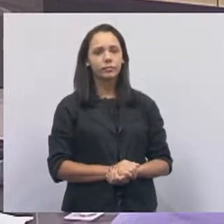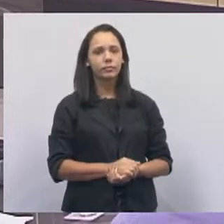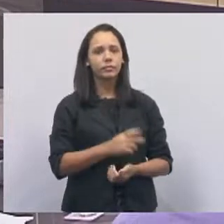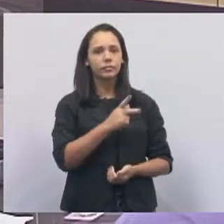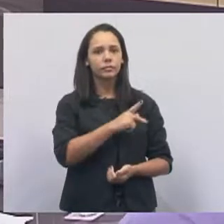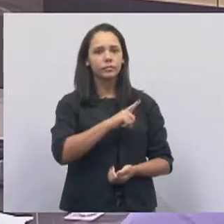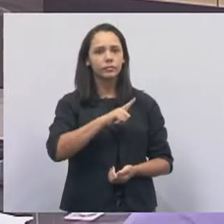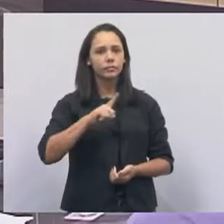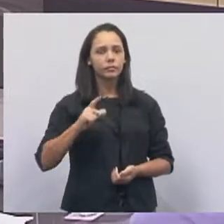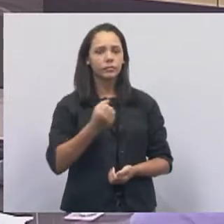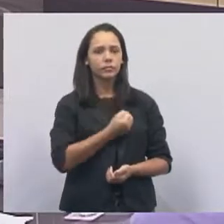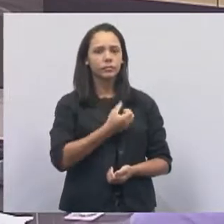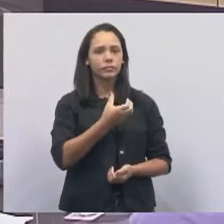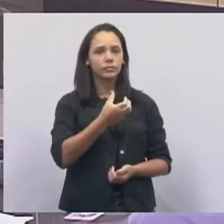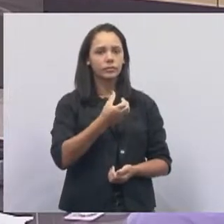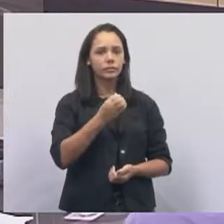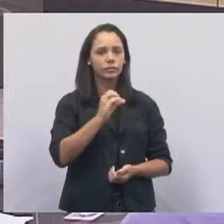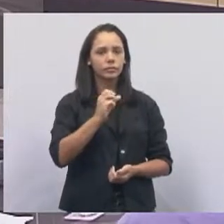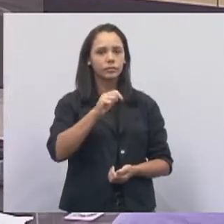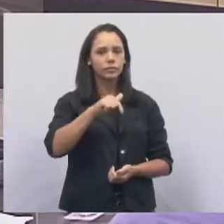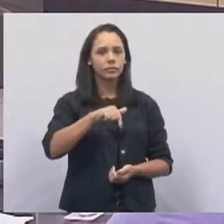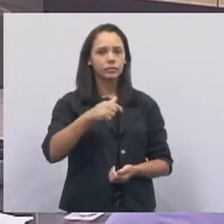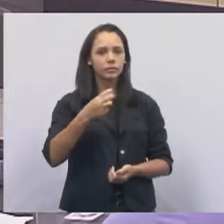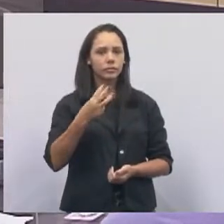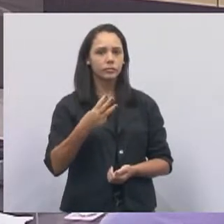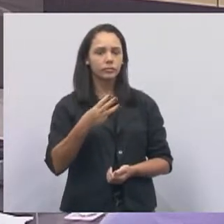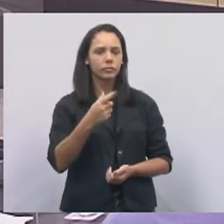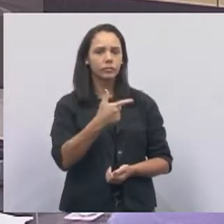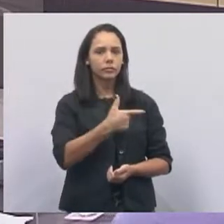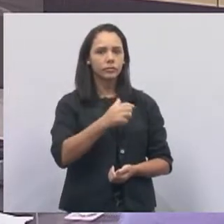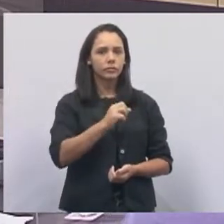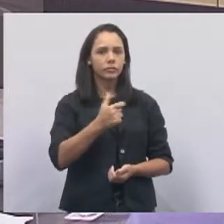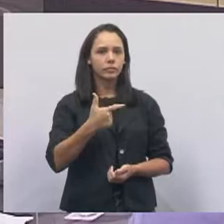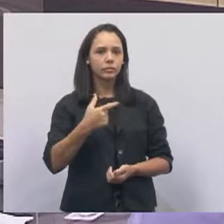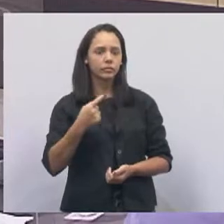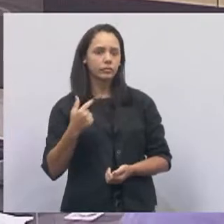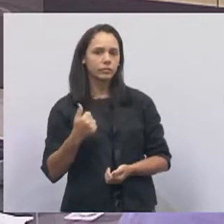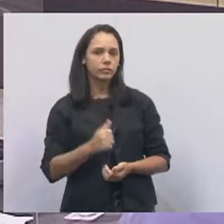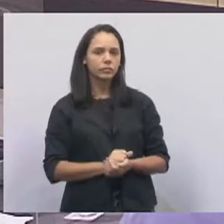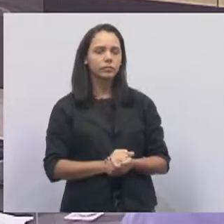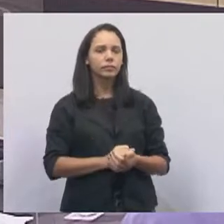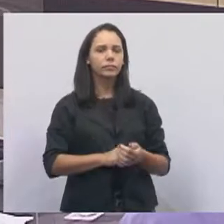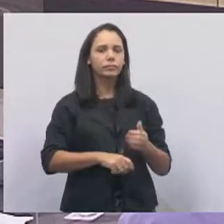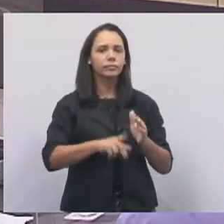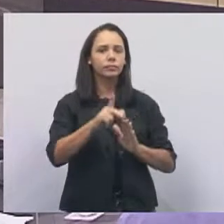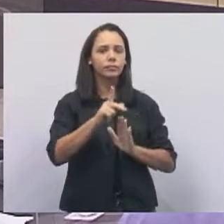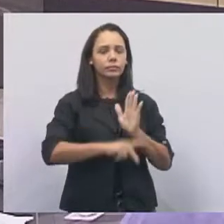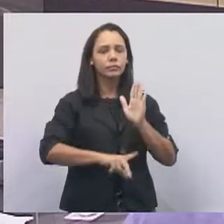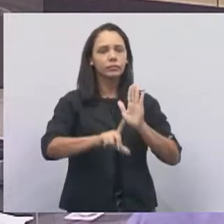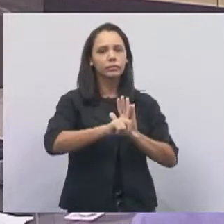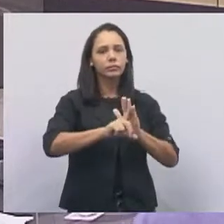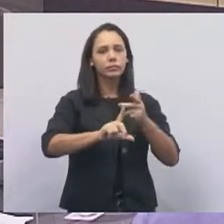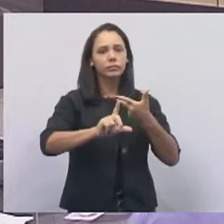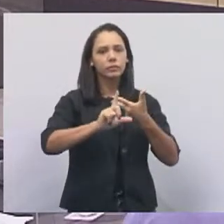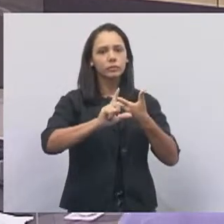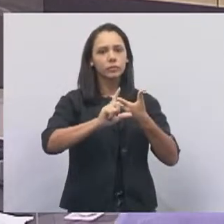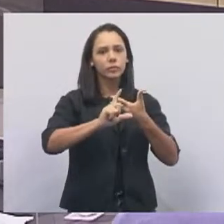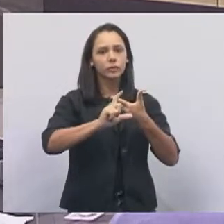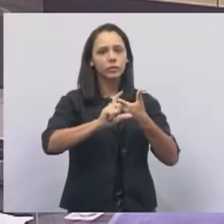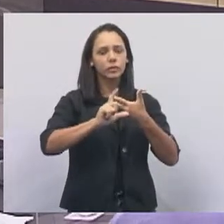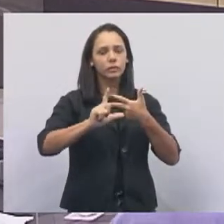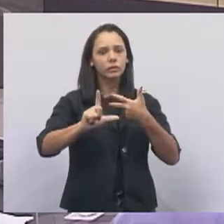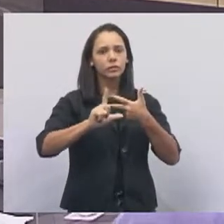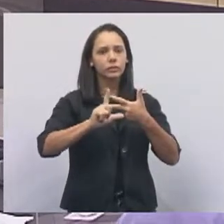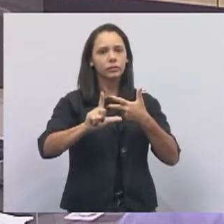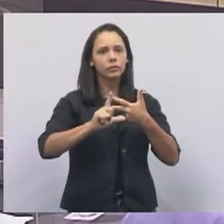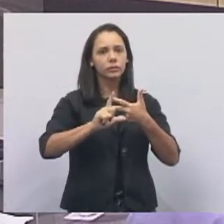do PLL número 073/21 projeto de lei do legislativo com emendas autoria